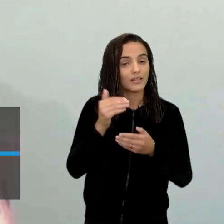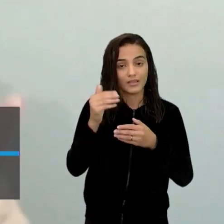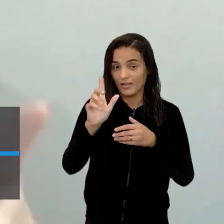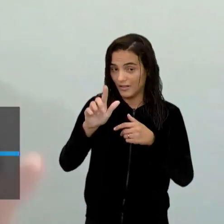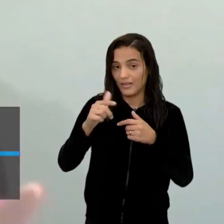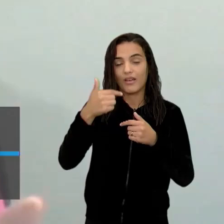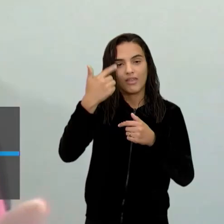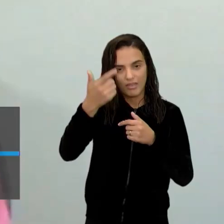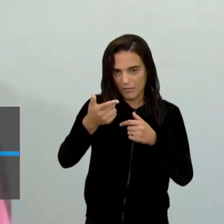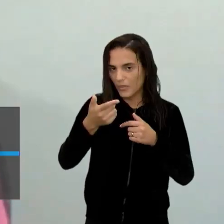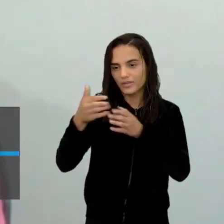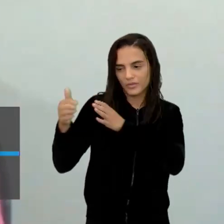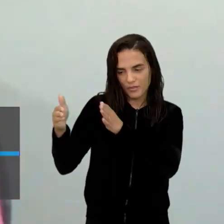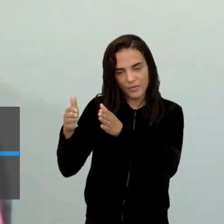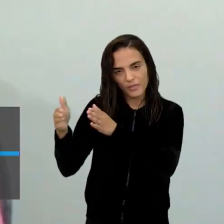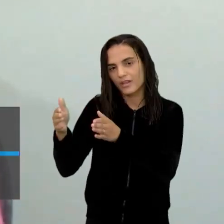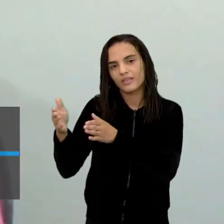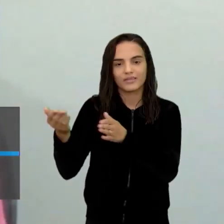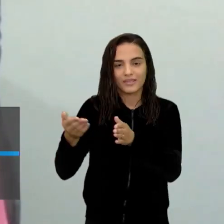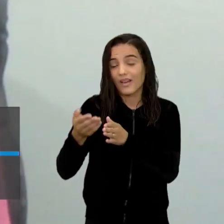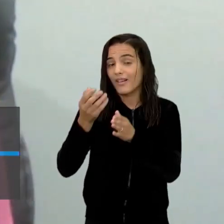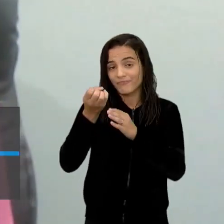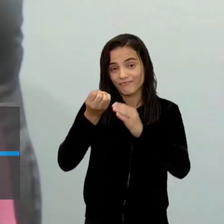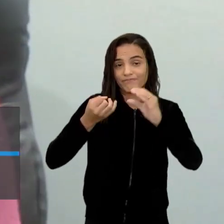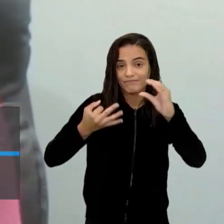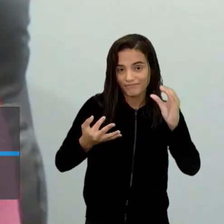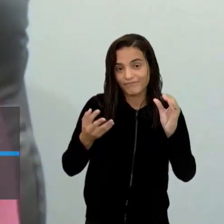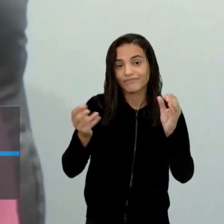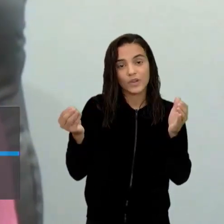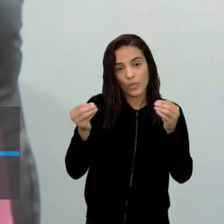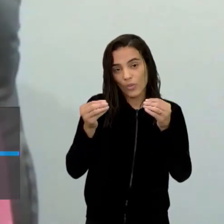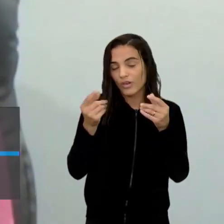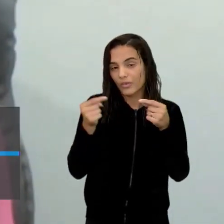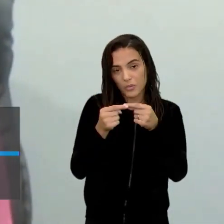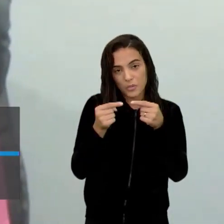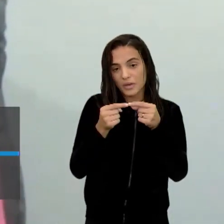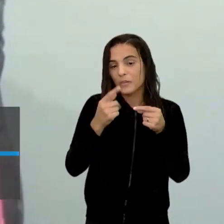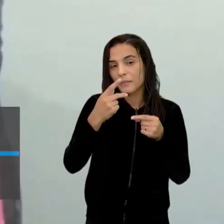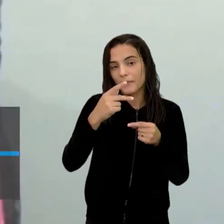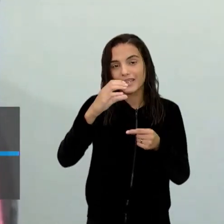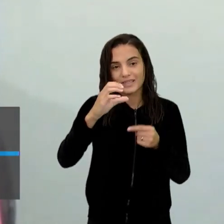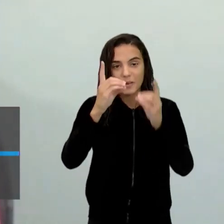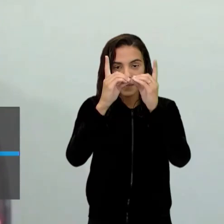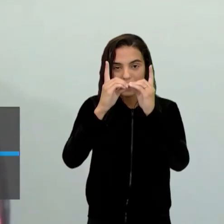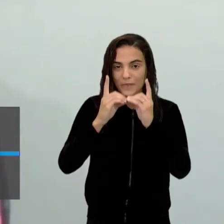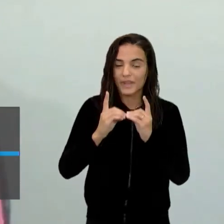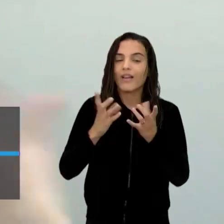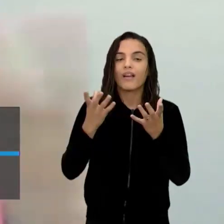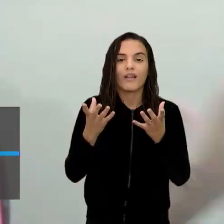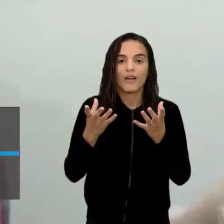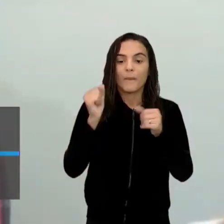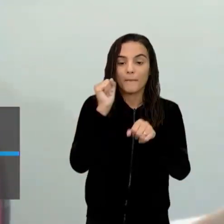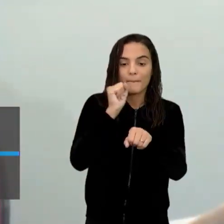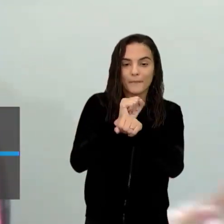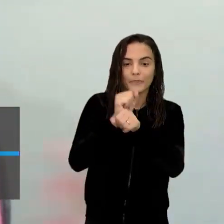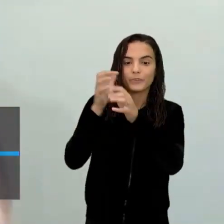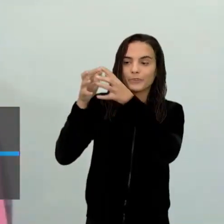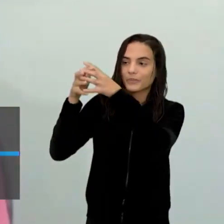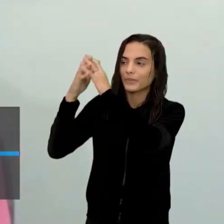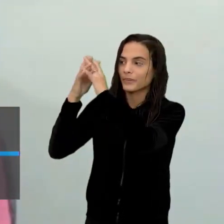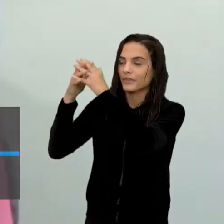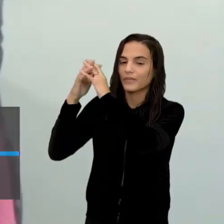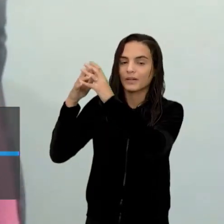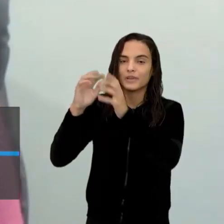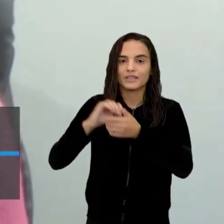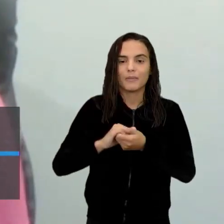depois daquele momento, ser caracterizado como um PC, um paralisado cerebral. E os pós-natais,